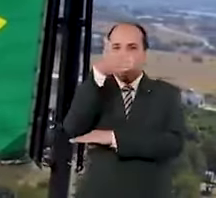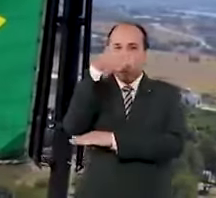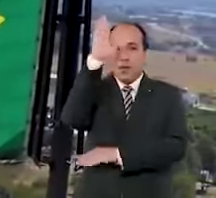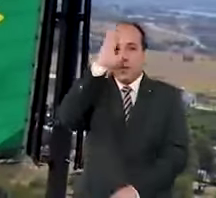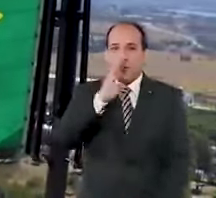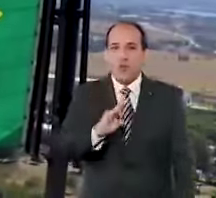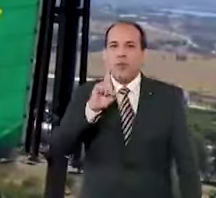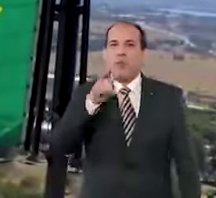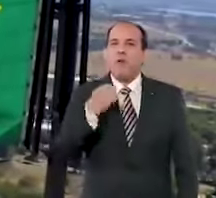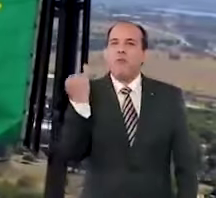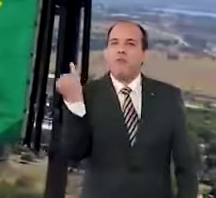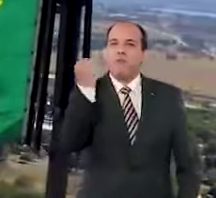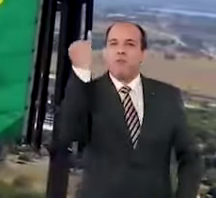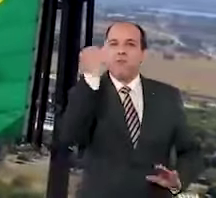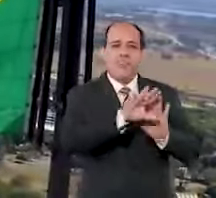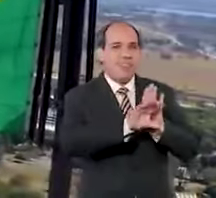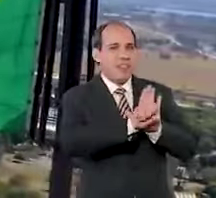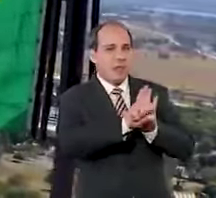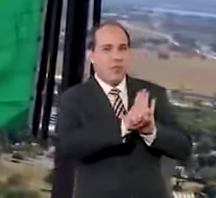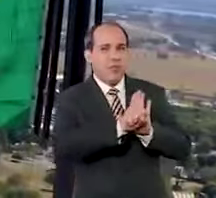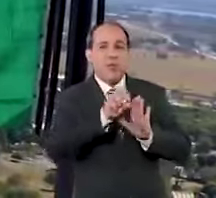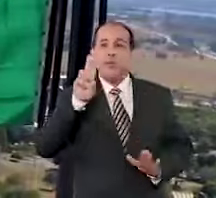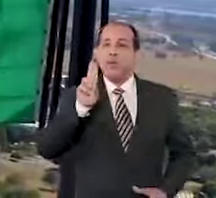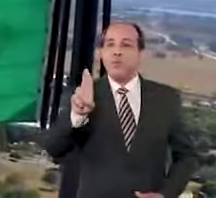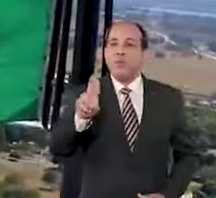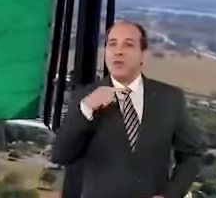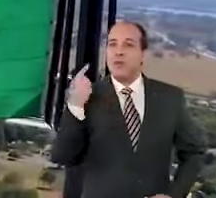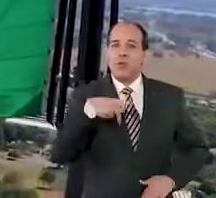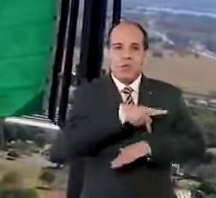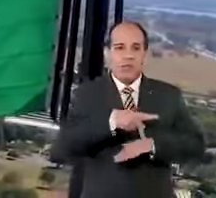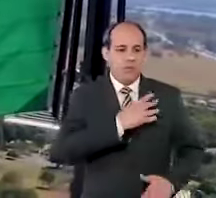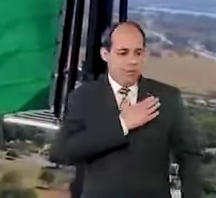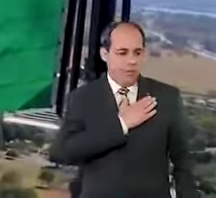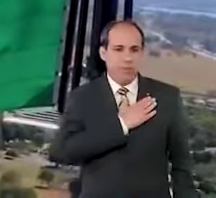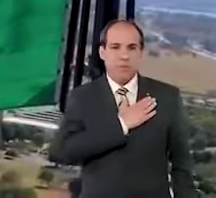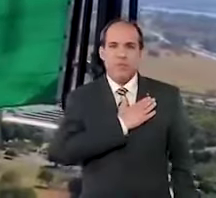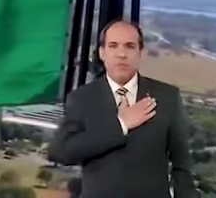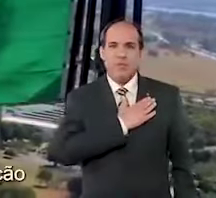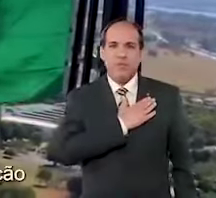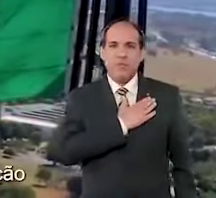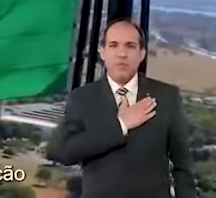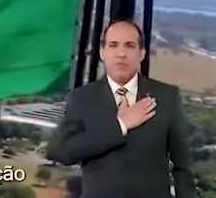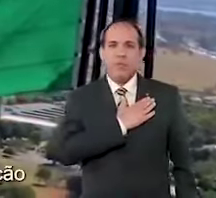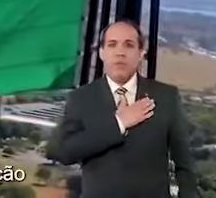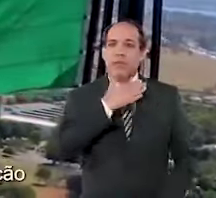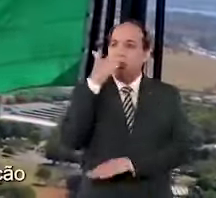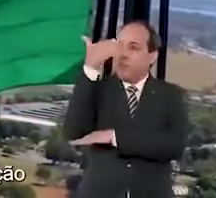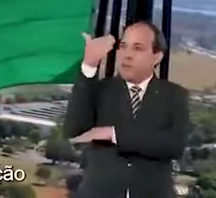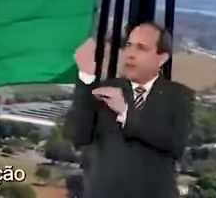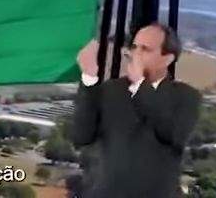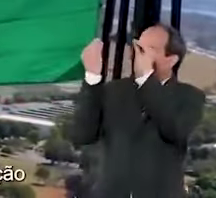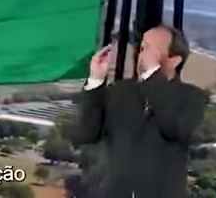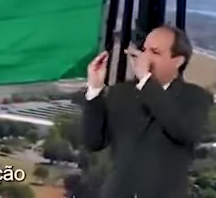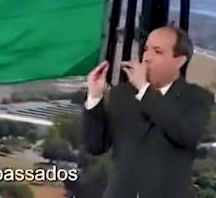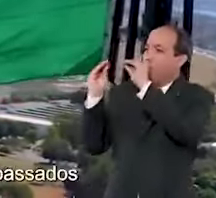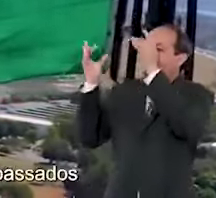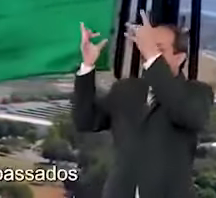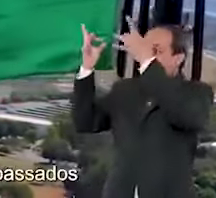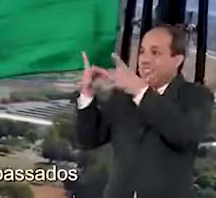A bandeira nacional é um importante símbolo que representa a nossa pátria. Cada elemento de sua